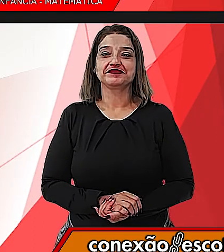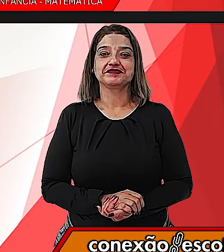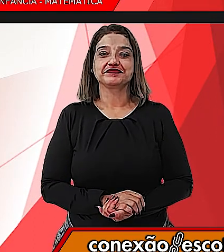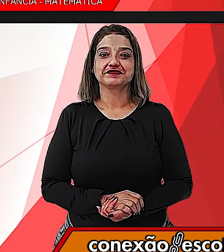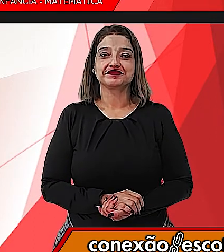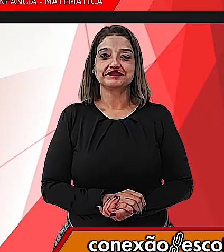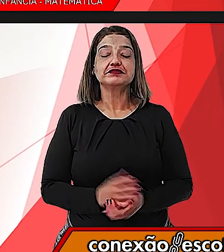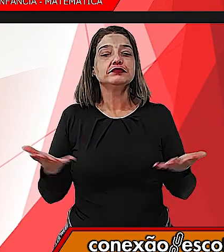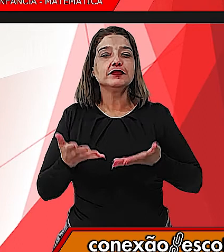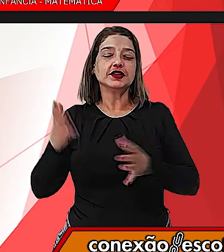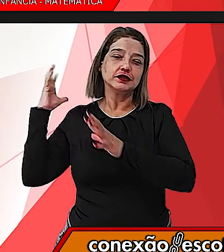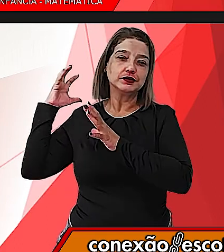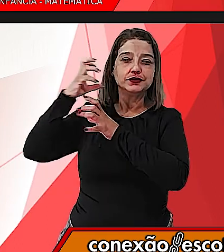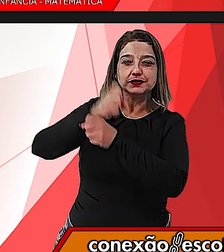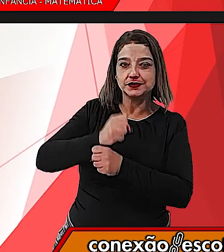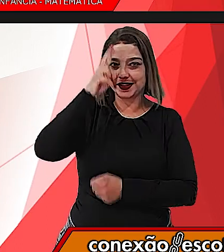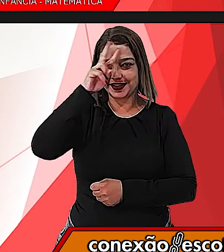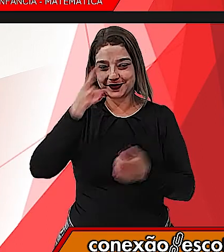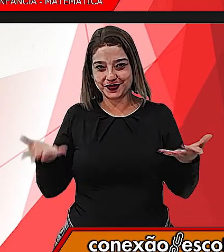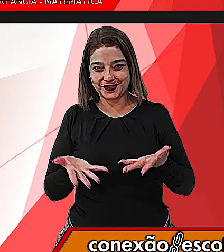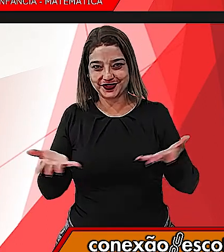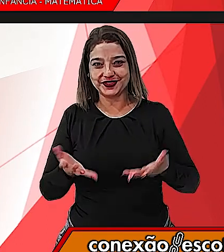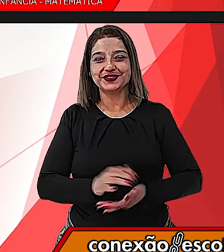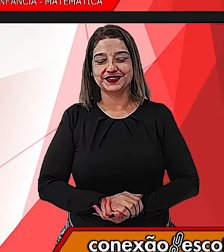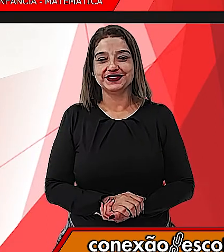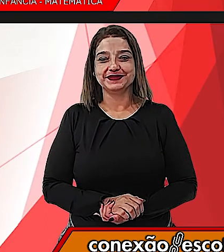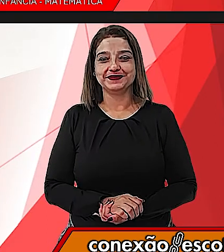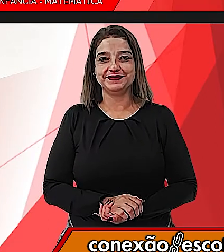Agora, nós vamos relembrar o que aprendemos hoje.